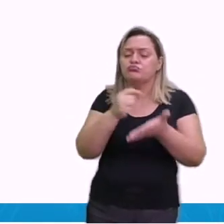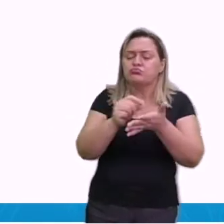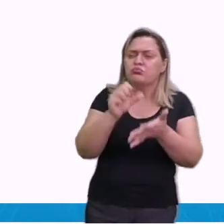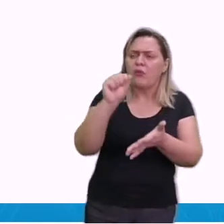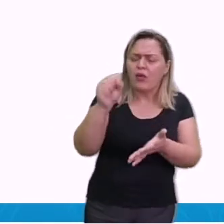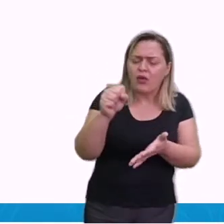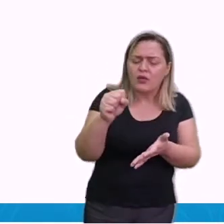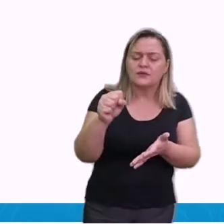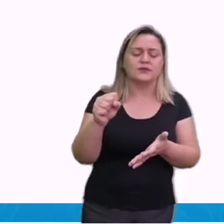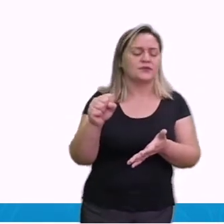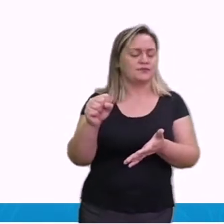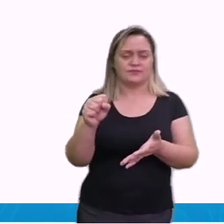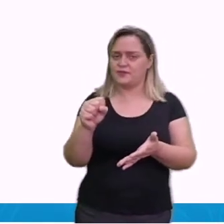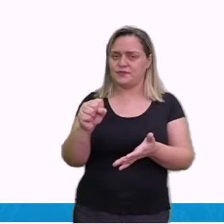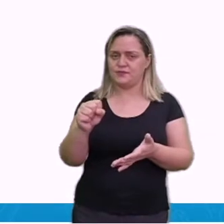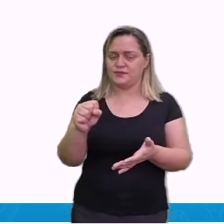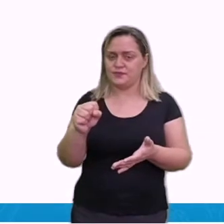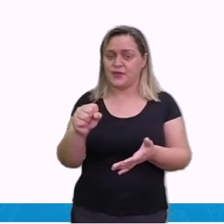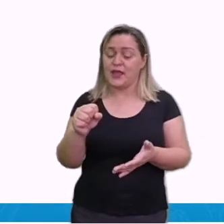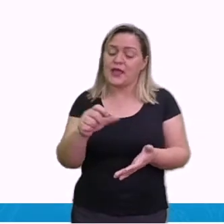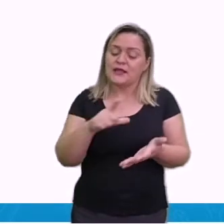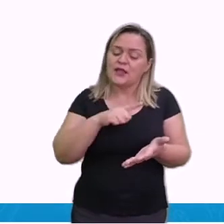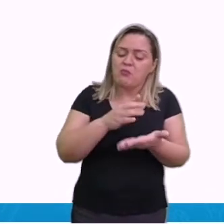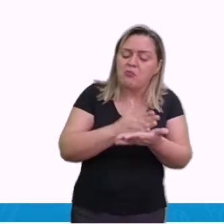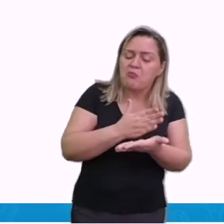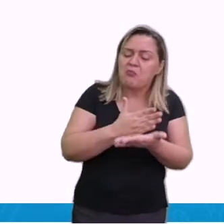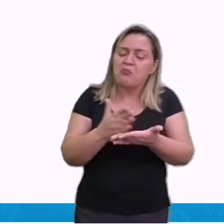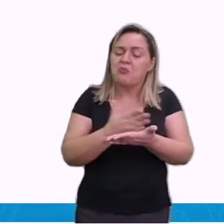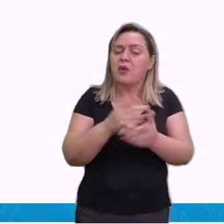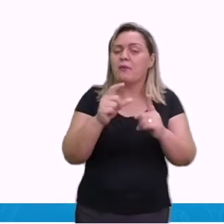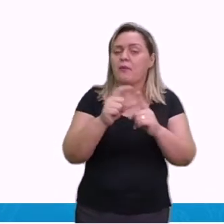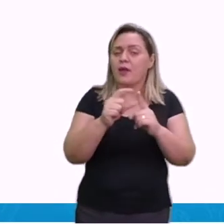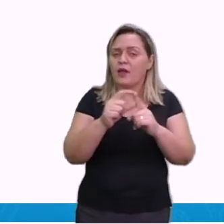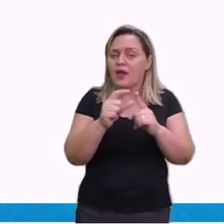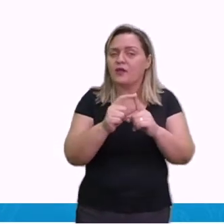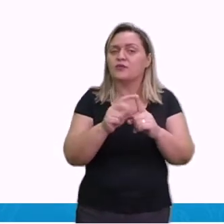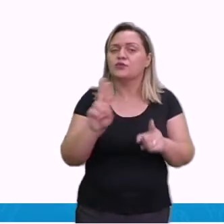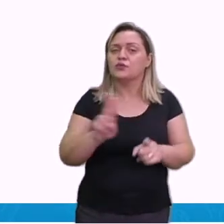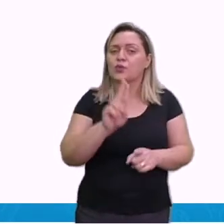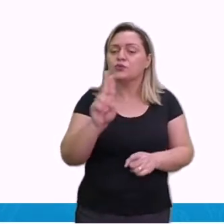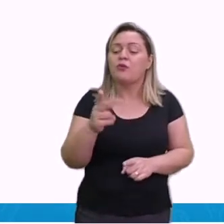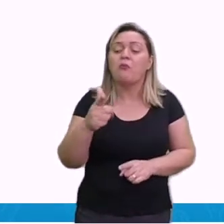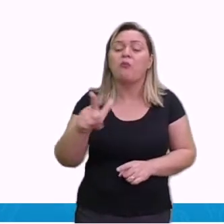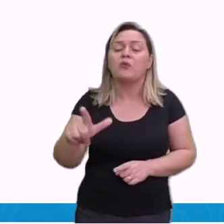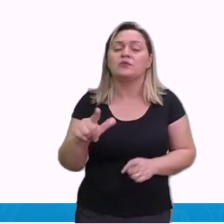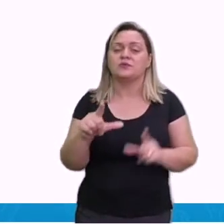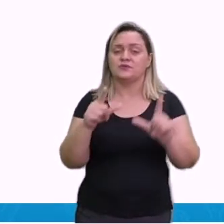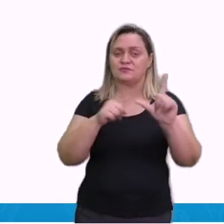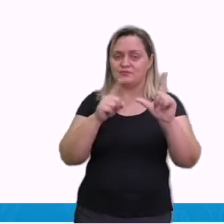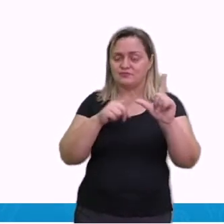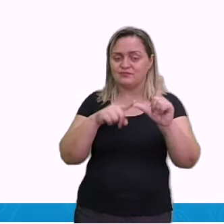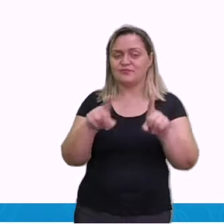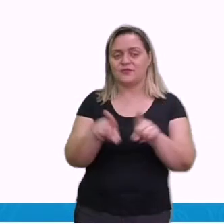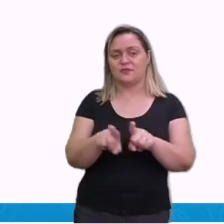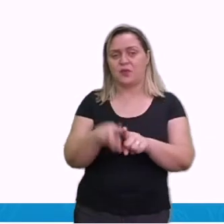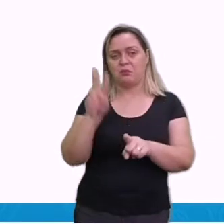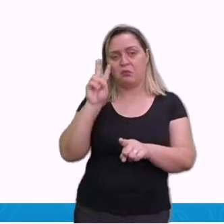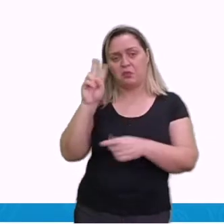acrescentar outras letras junto com o S. Vamos ver. Para as palavras terminadas